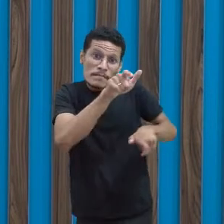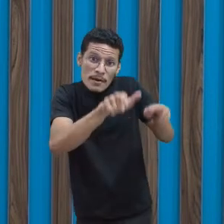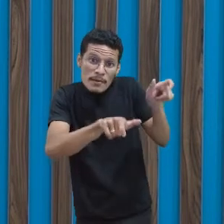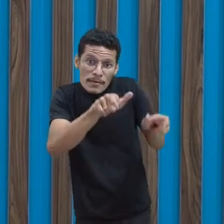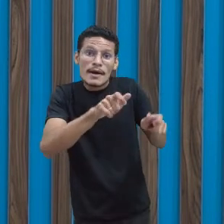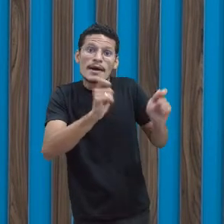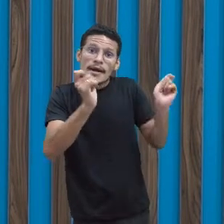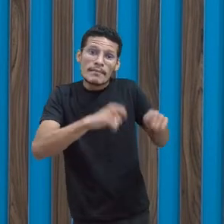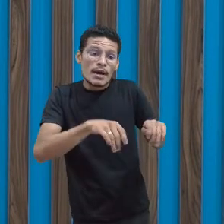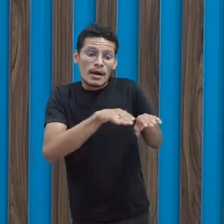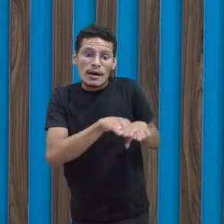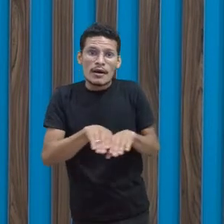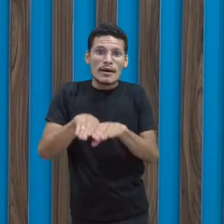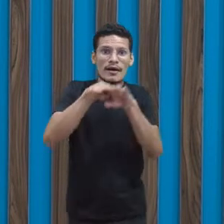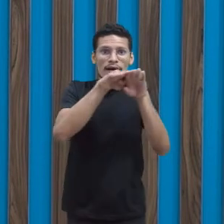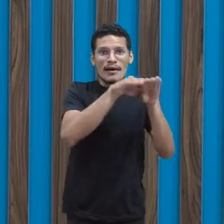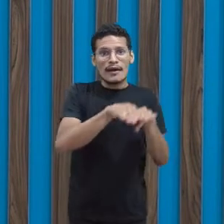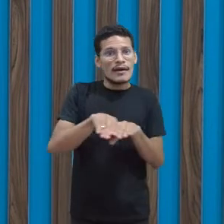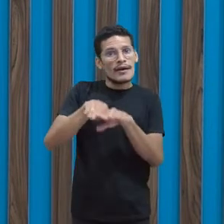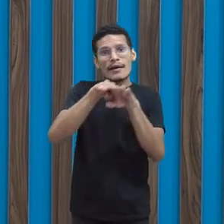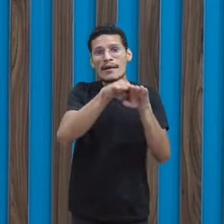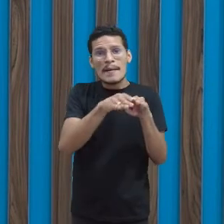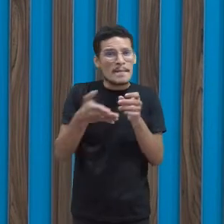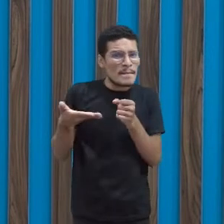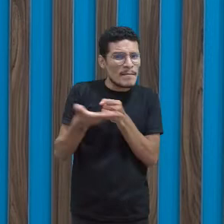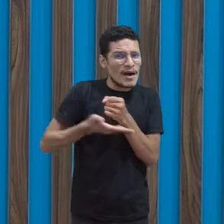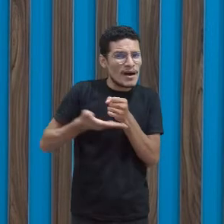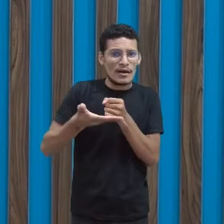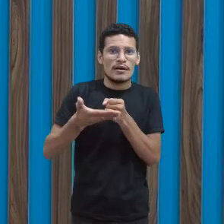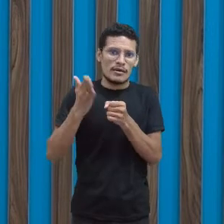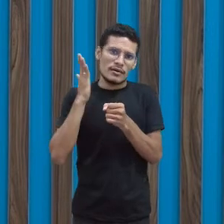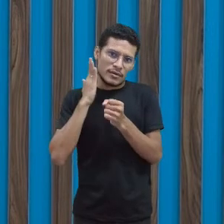padrão mínimo, porque a gente reconhece, né, que